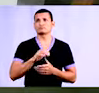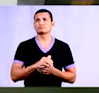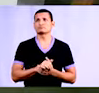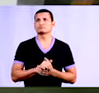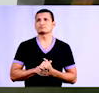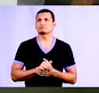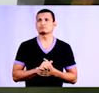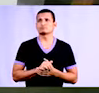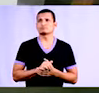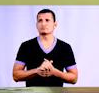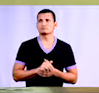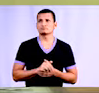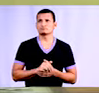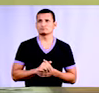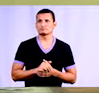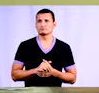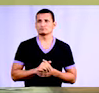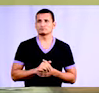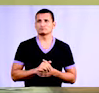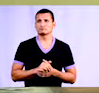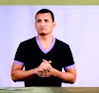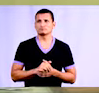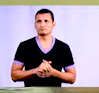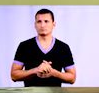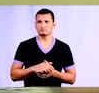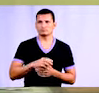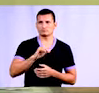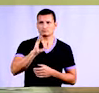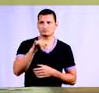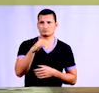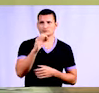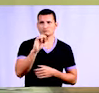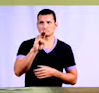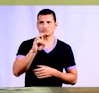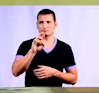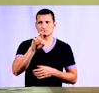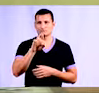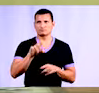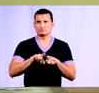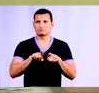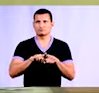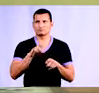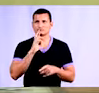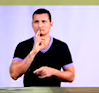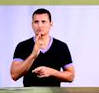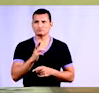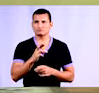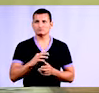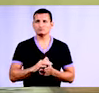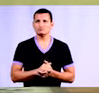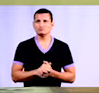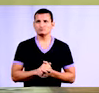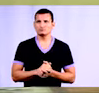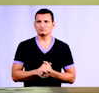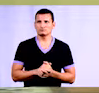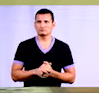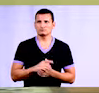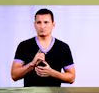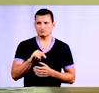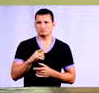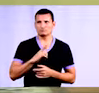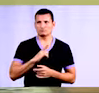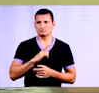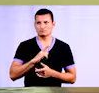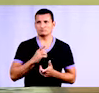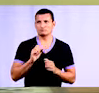né? Você já deu para entender. O Jober também respondeu, professora, da seguinte forma. É uma técnica sofisticada